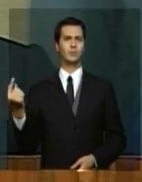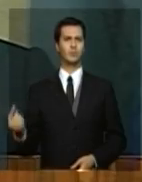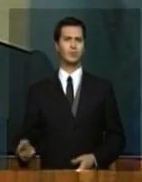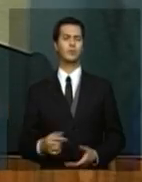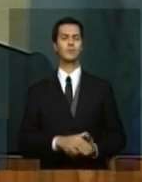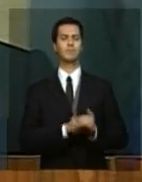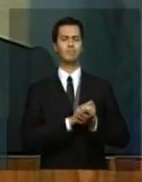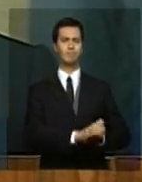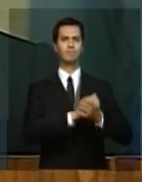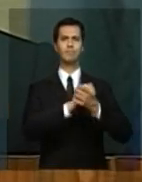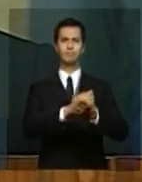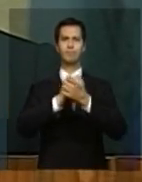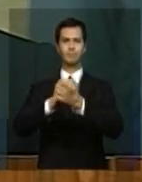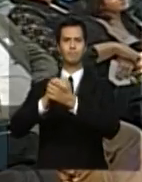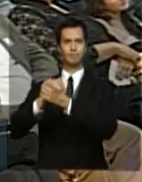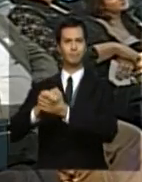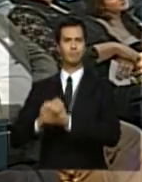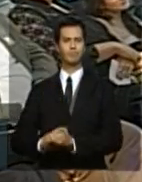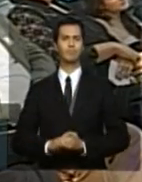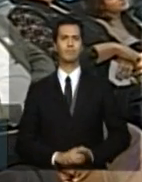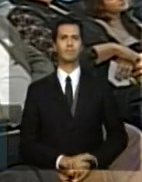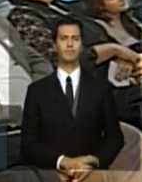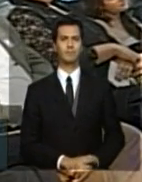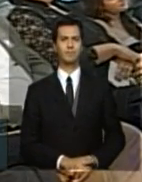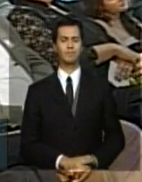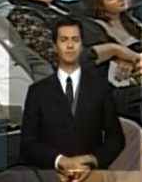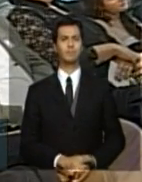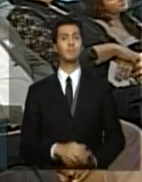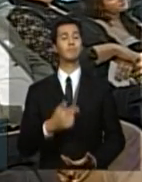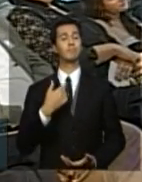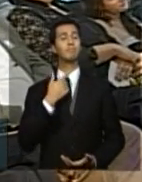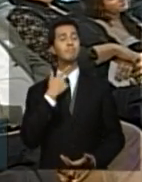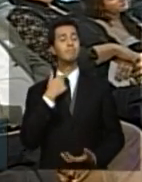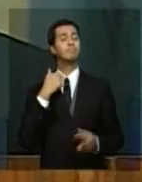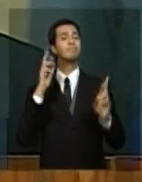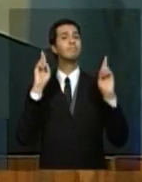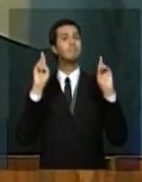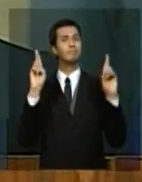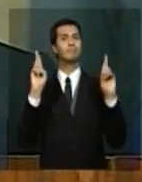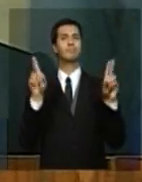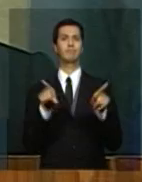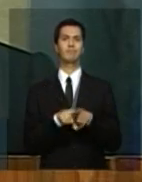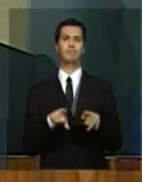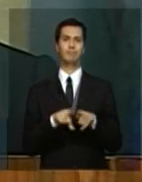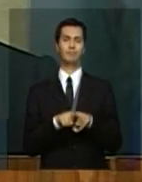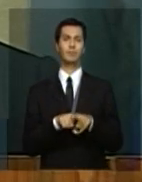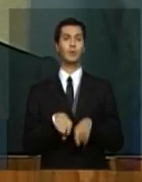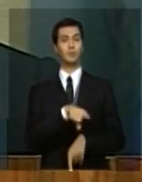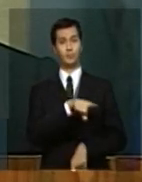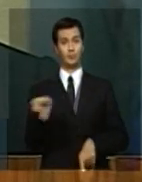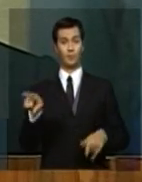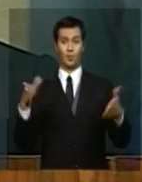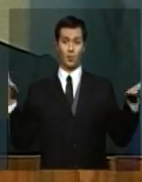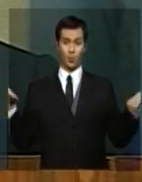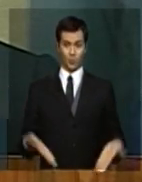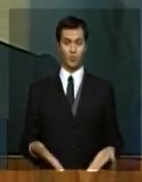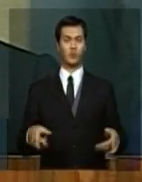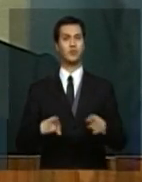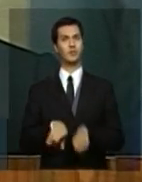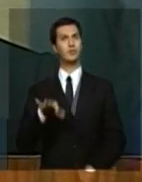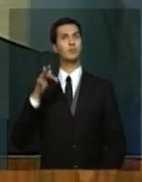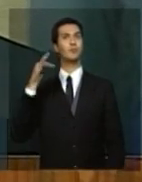de vocês e desejo que o presente e o futuro de